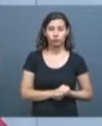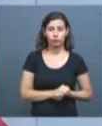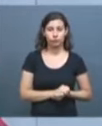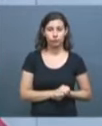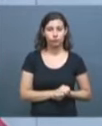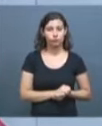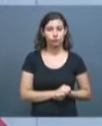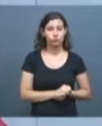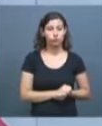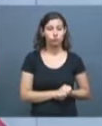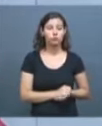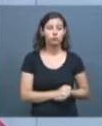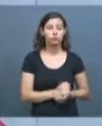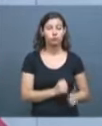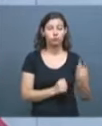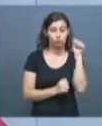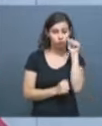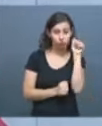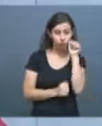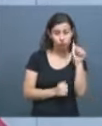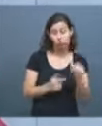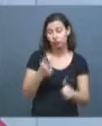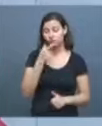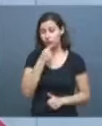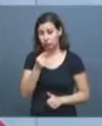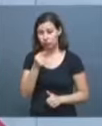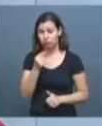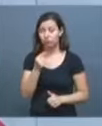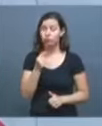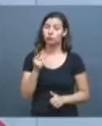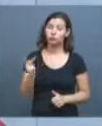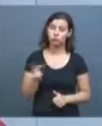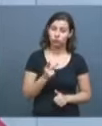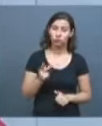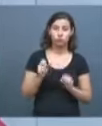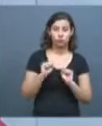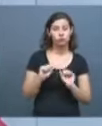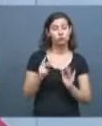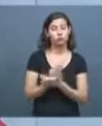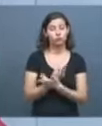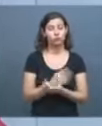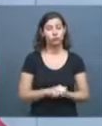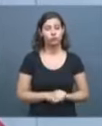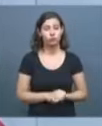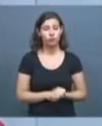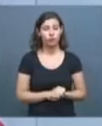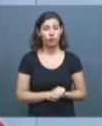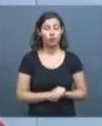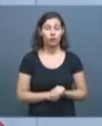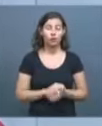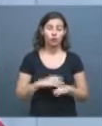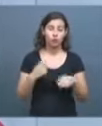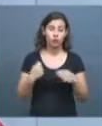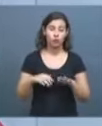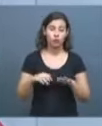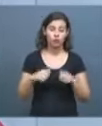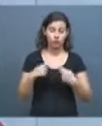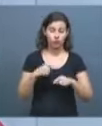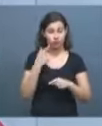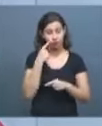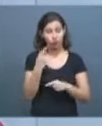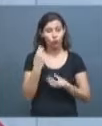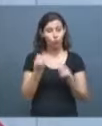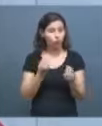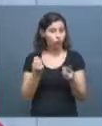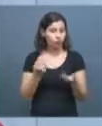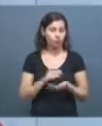tanto o homem como a mulher, eles estão sujeitos a essas situações. Tudo depende de como eles vão lidar. Algumas pesquisas mostram que a mulher,